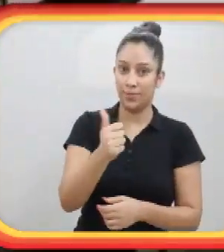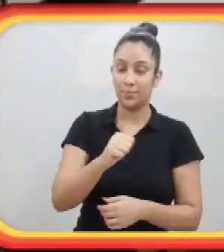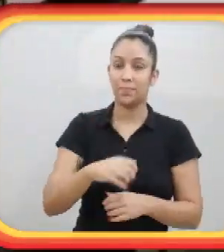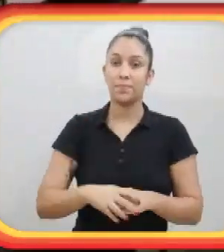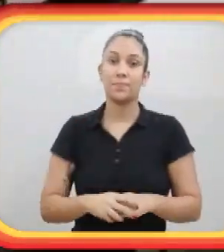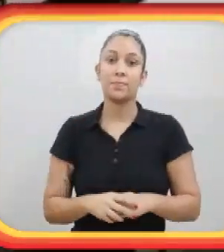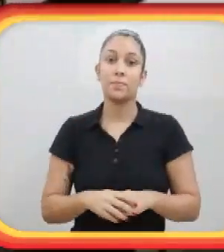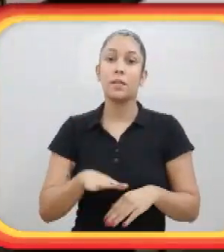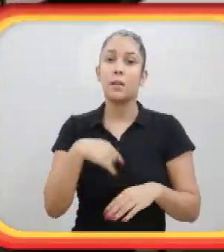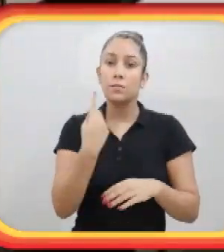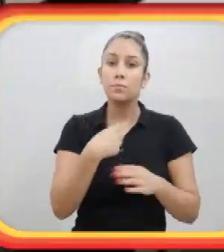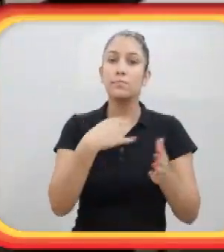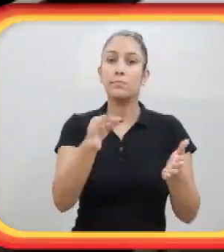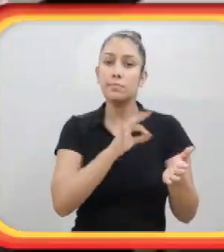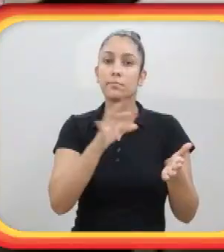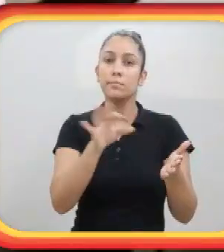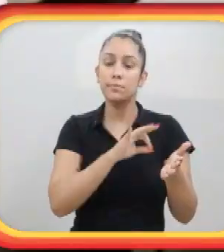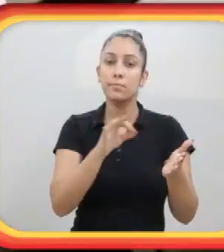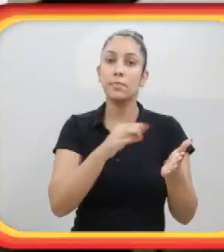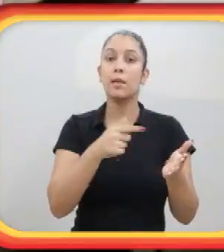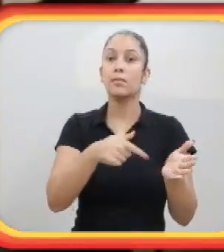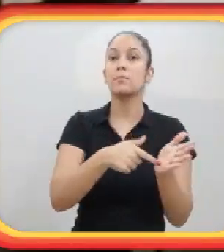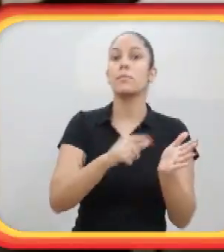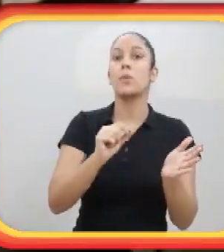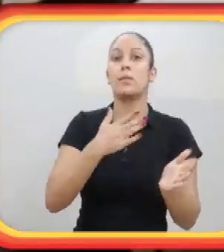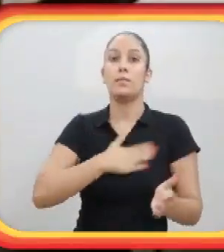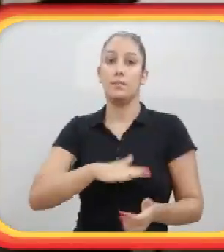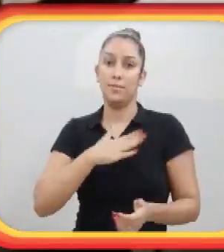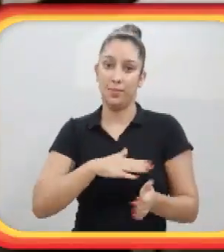contar eu quero, que já tem o número